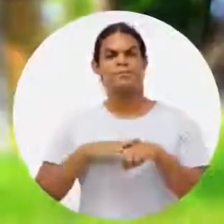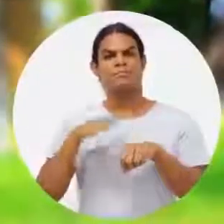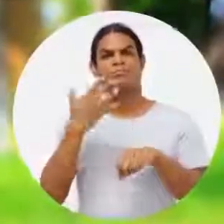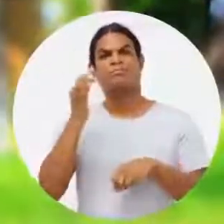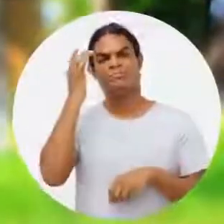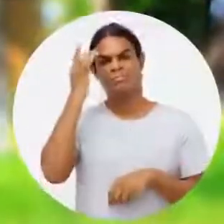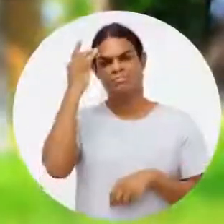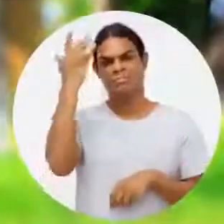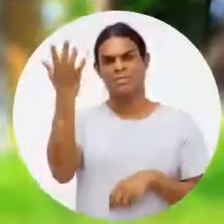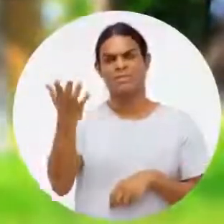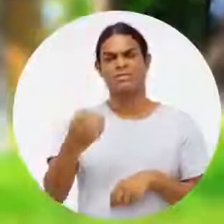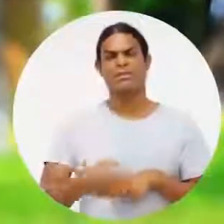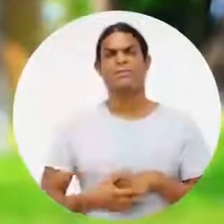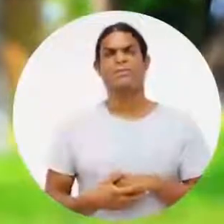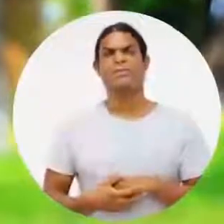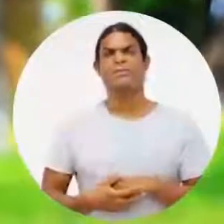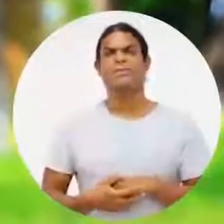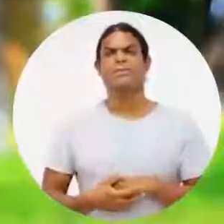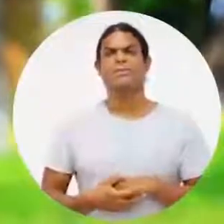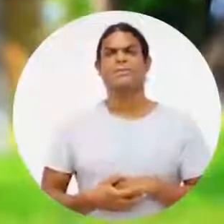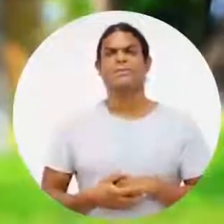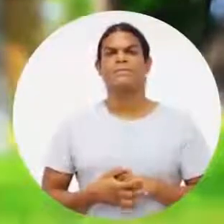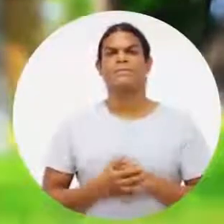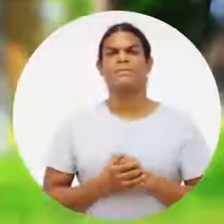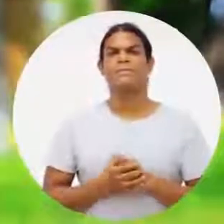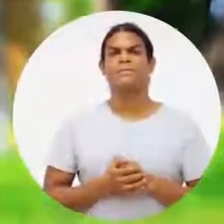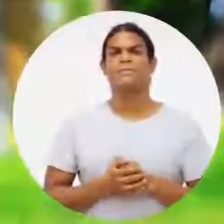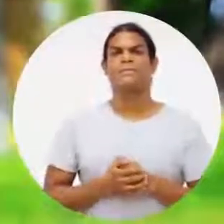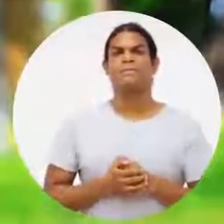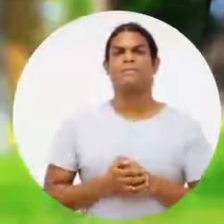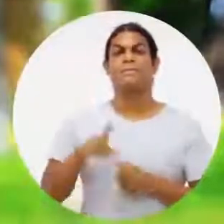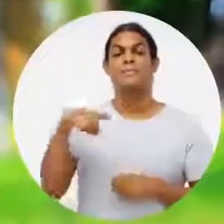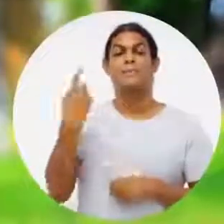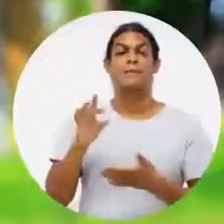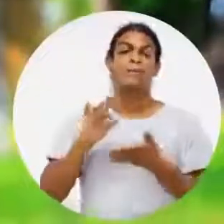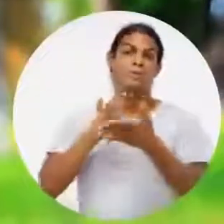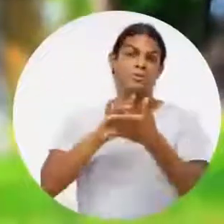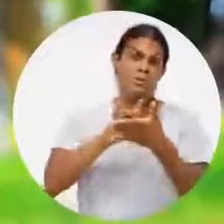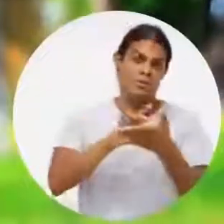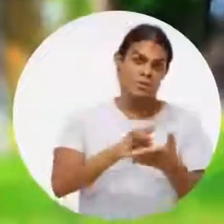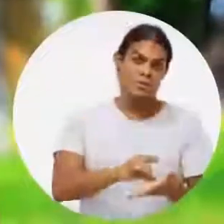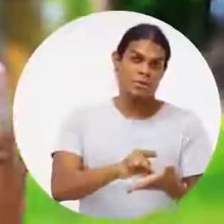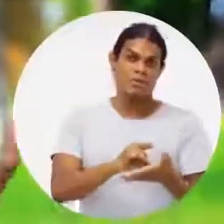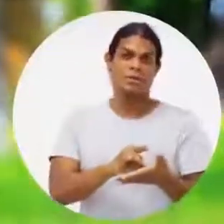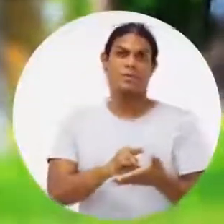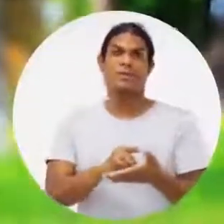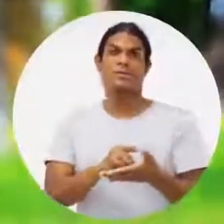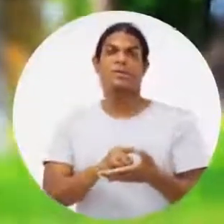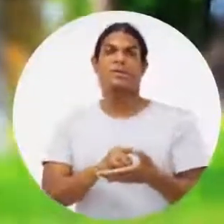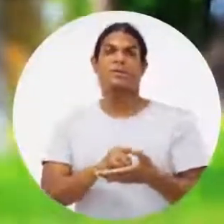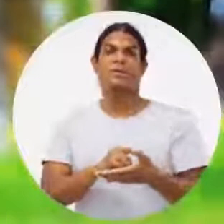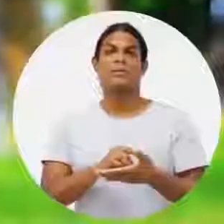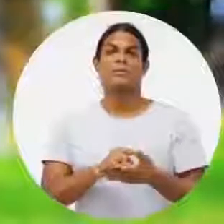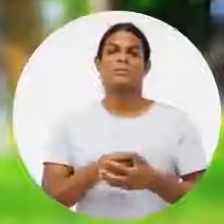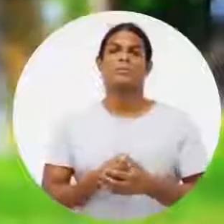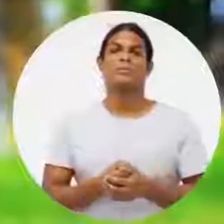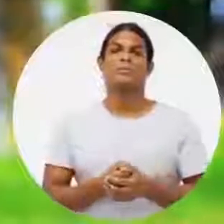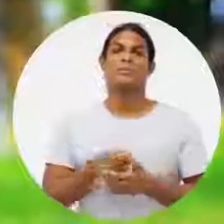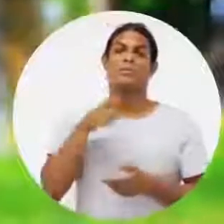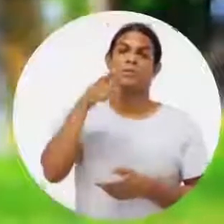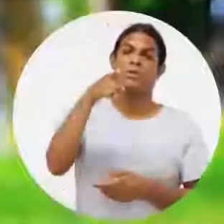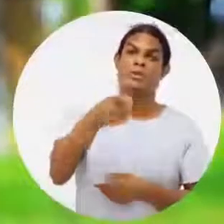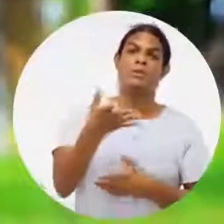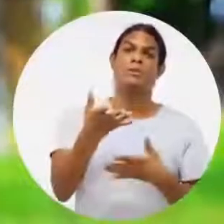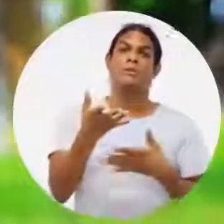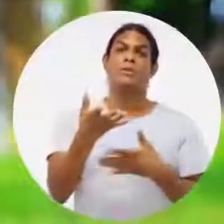fácil e mais prática também. Porém, fique atento. Após você aplicar com todos os usuários ou com a amostra do usuário que